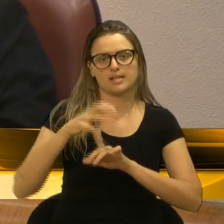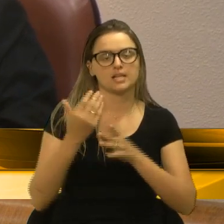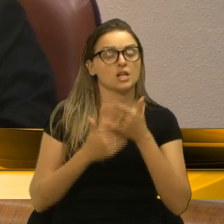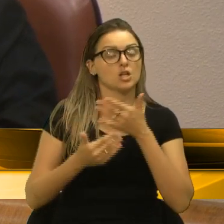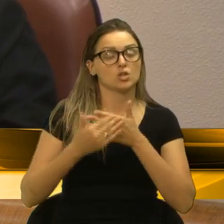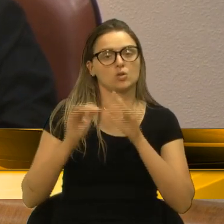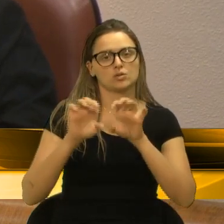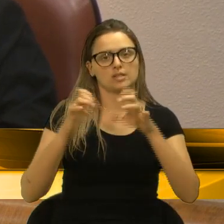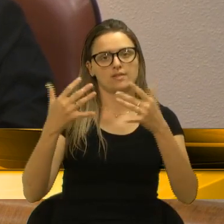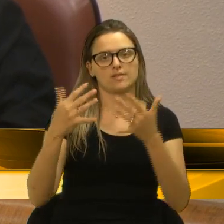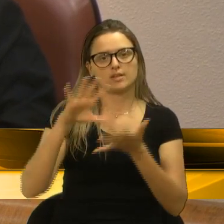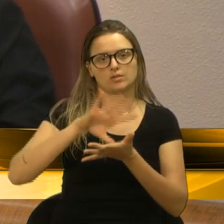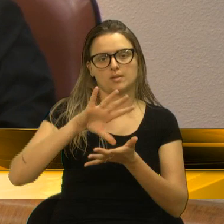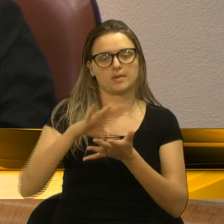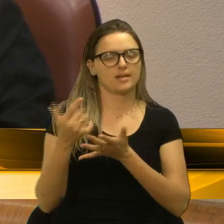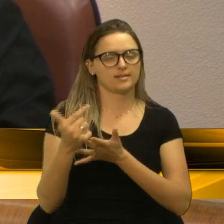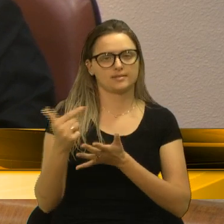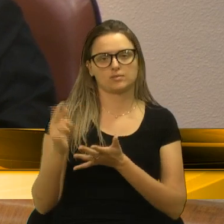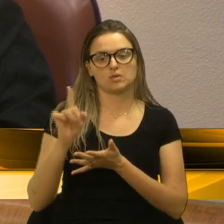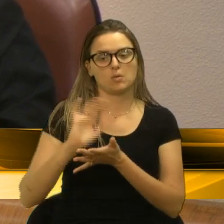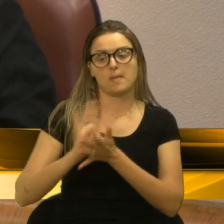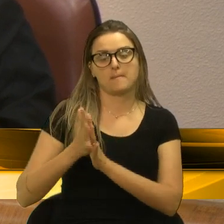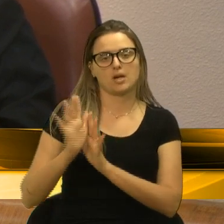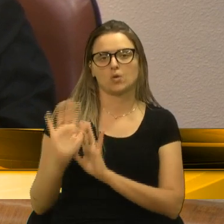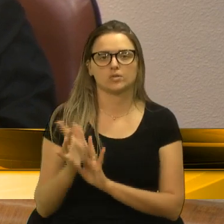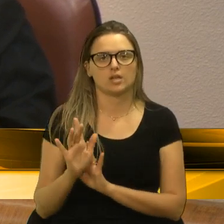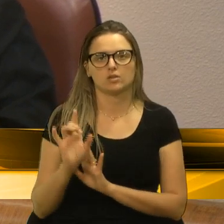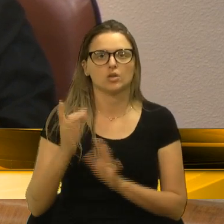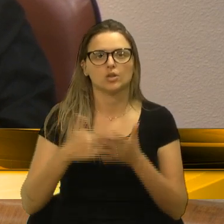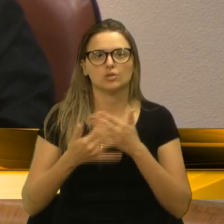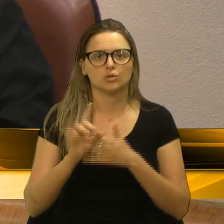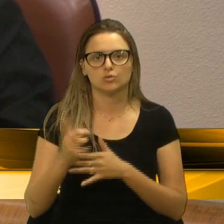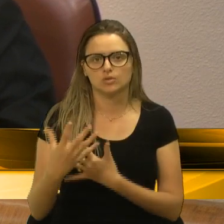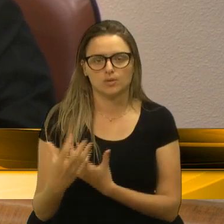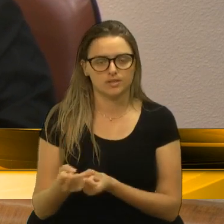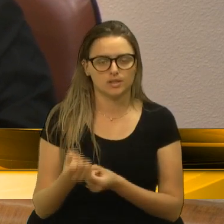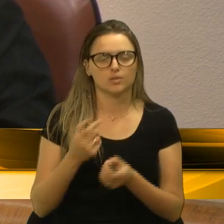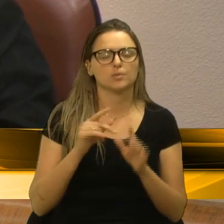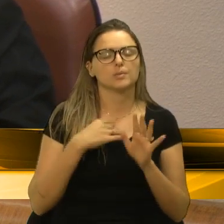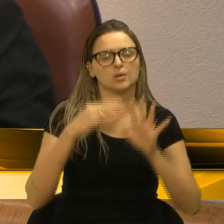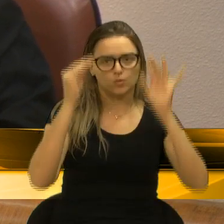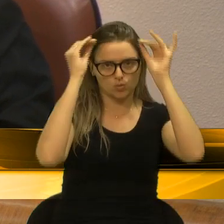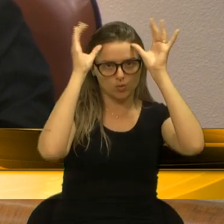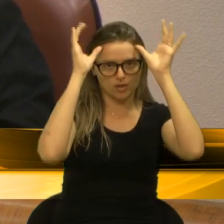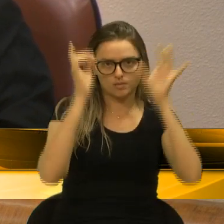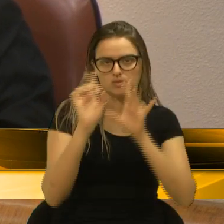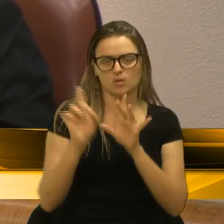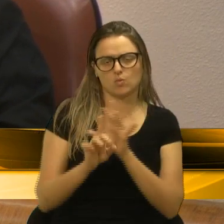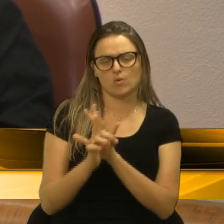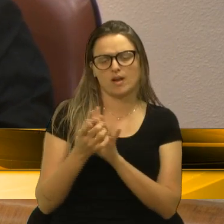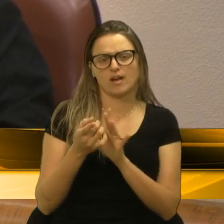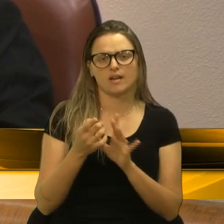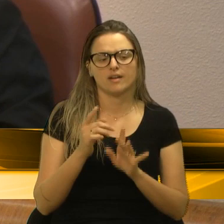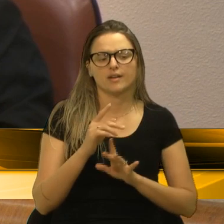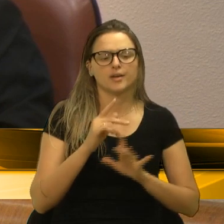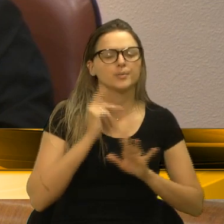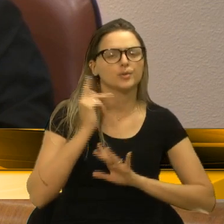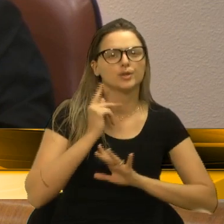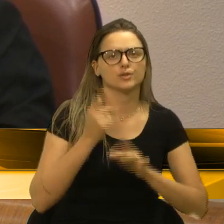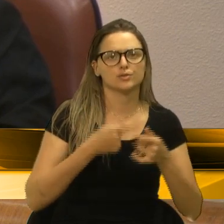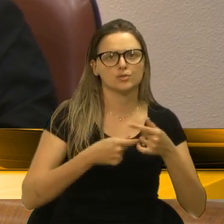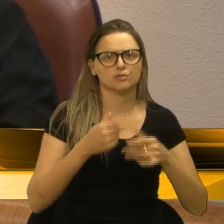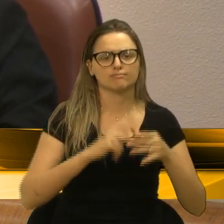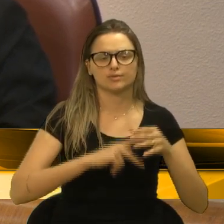indeferidos e não considera discriminação. Diz que, pelo conhecimento jurídico, não vê como infração político-administrativa os fatos da